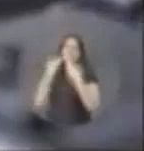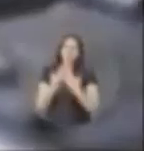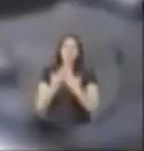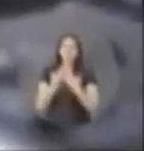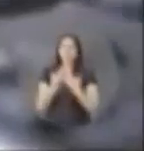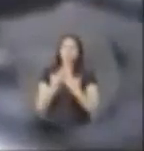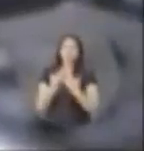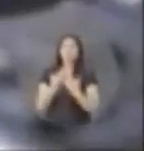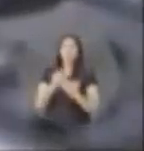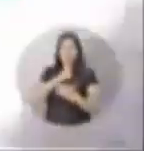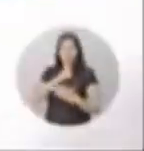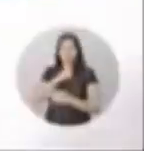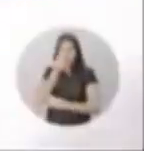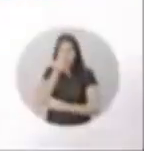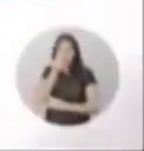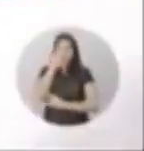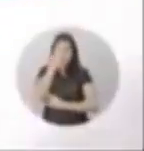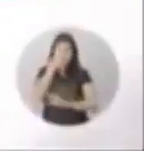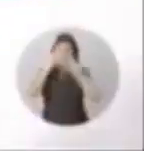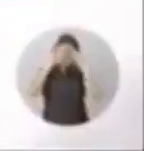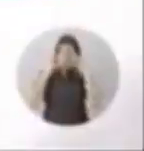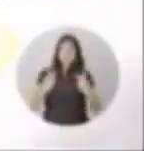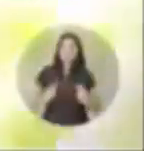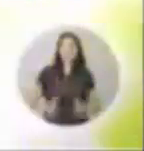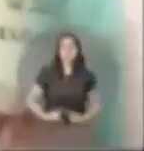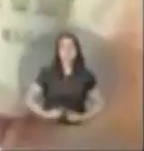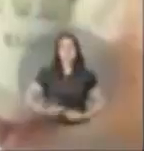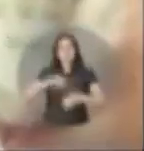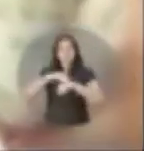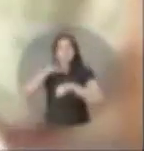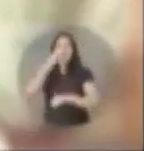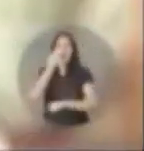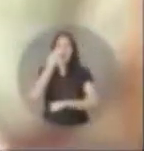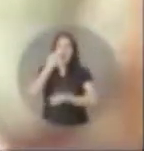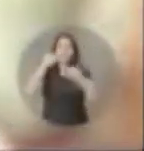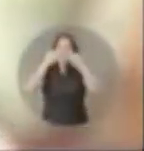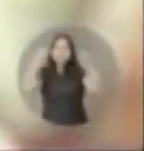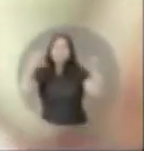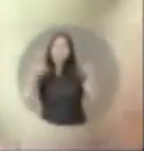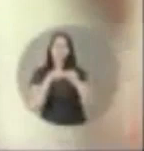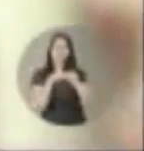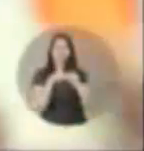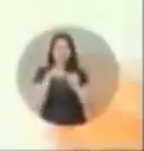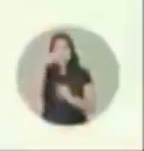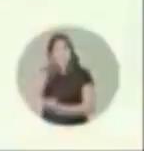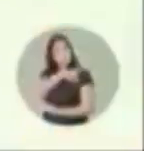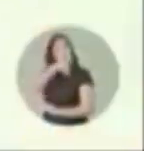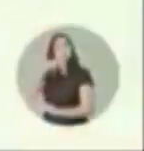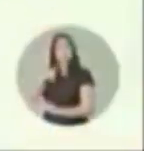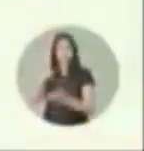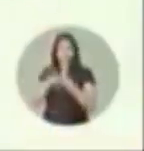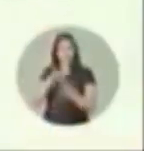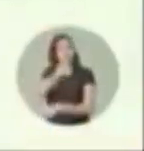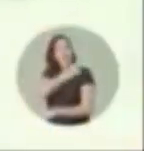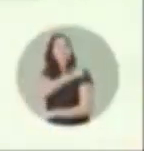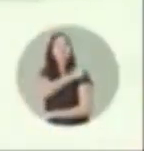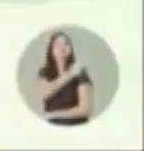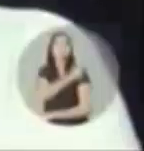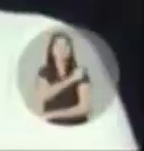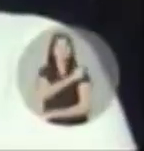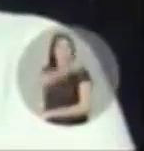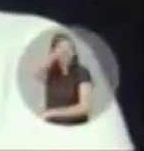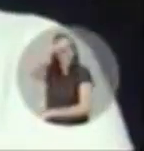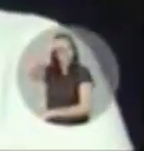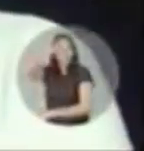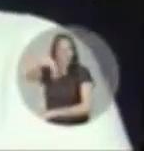das escolas. Climatizar é humanizar. Mais ar-condicionado nas salas de aula para os professores e alunos.